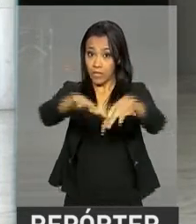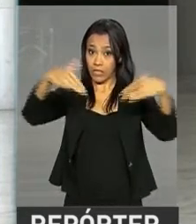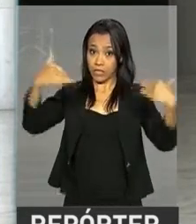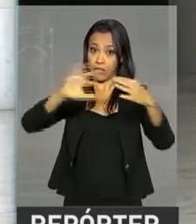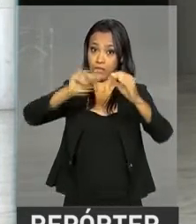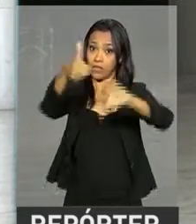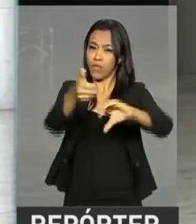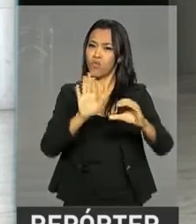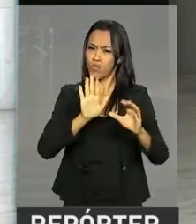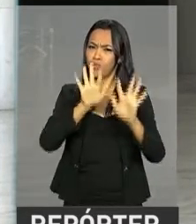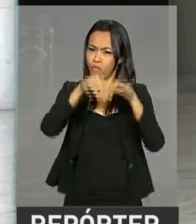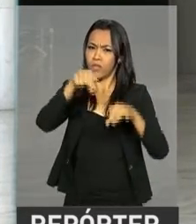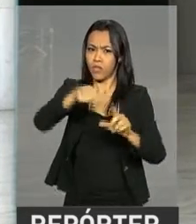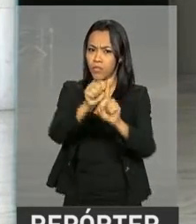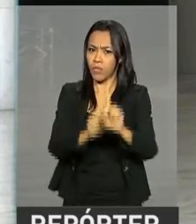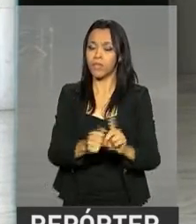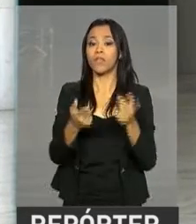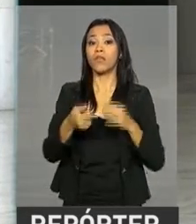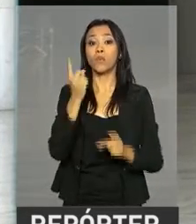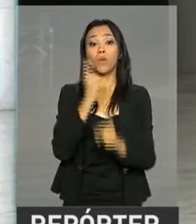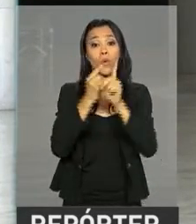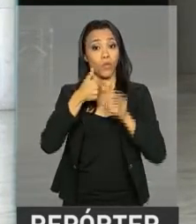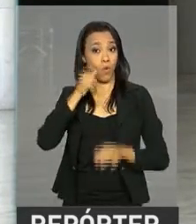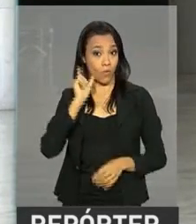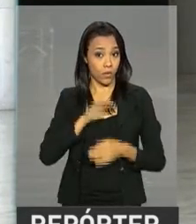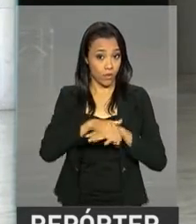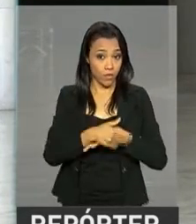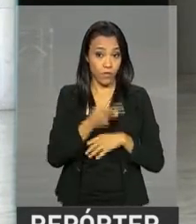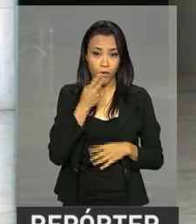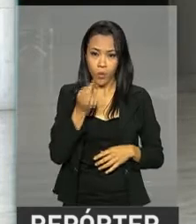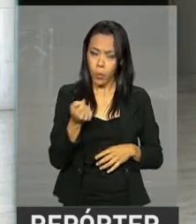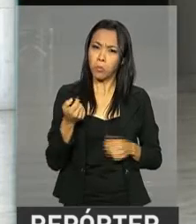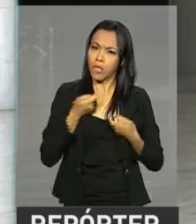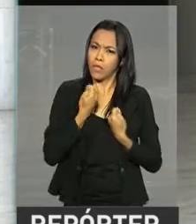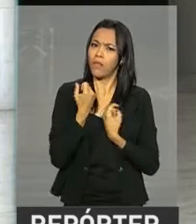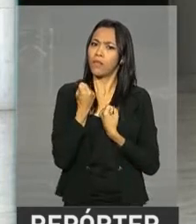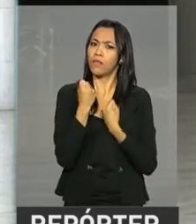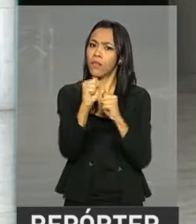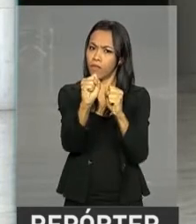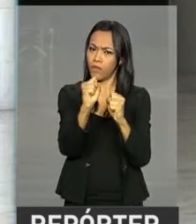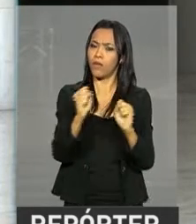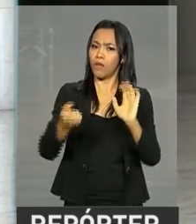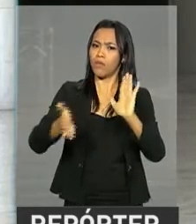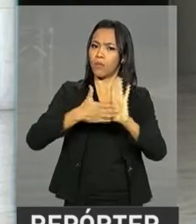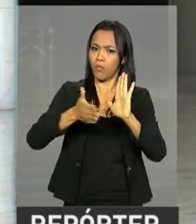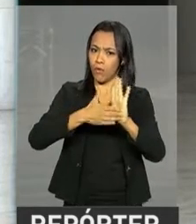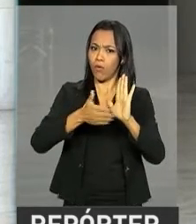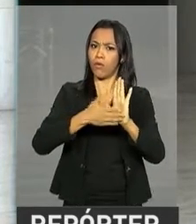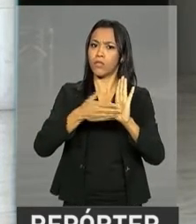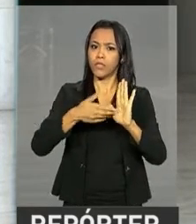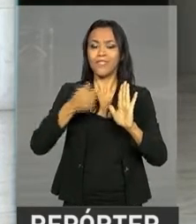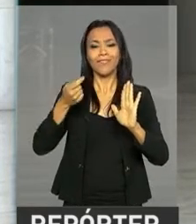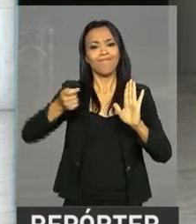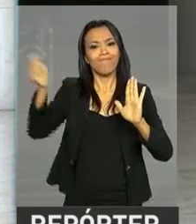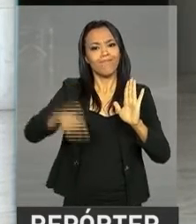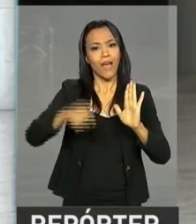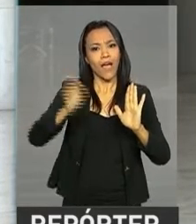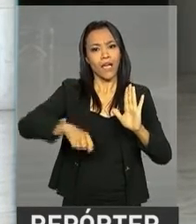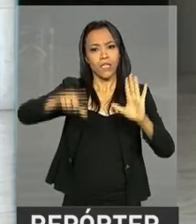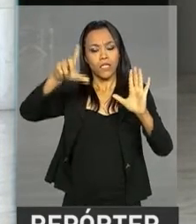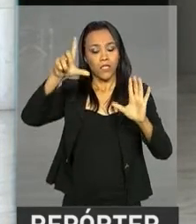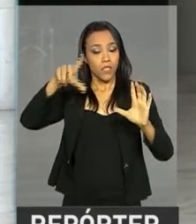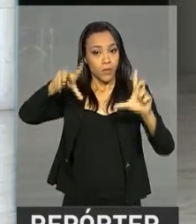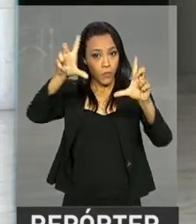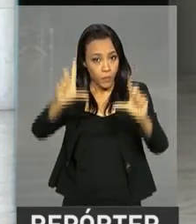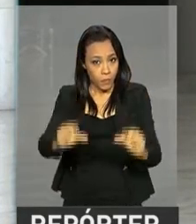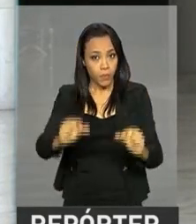nesse encontro na noite de ontem, o presidente Michel Temer defendeu as reformas como forma de superar aí a recessão, a